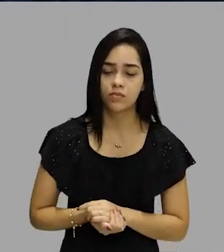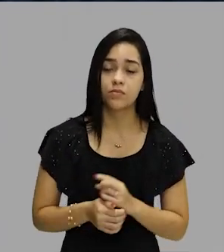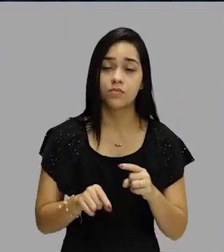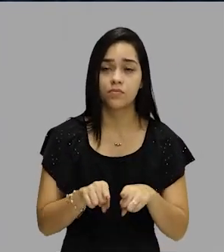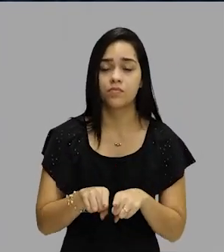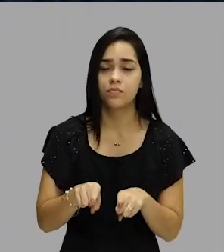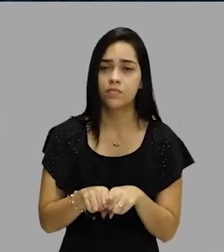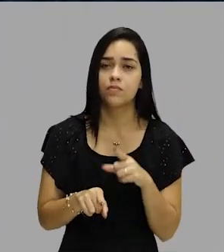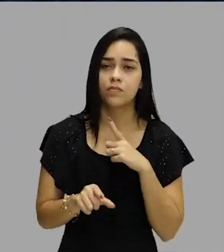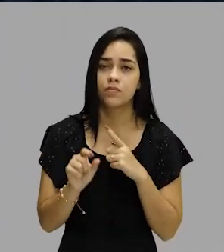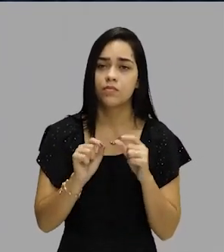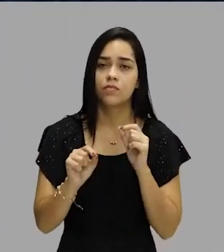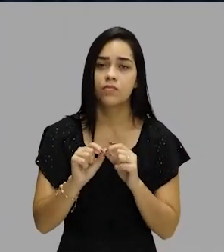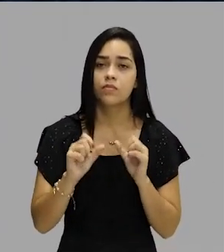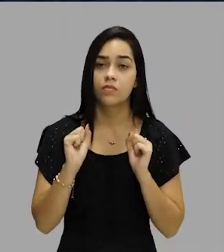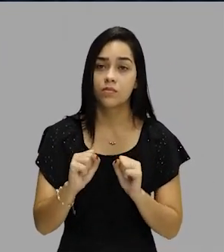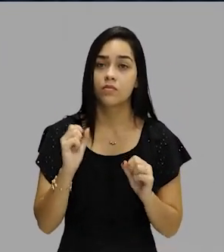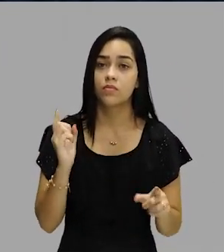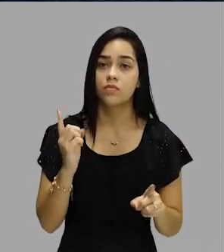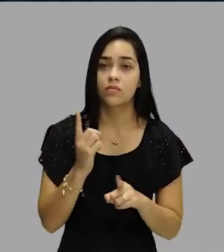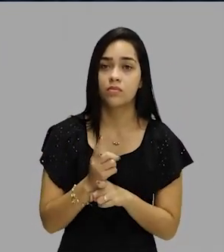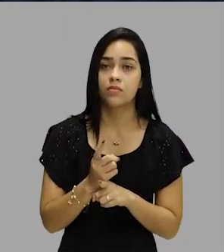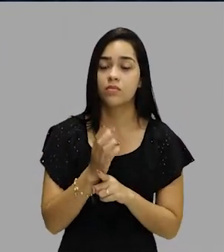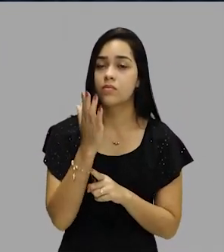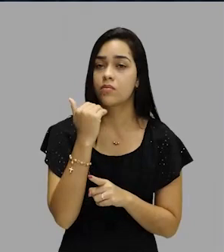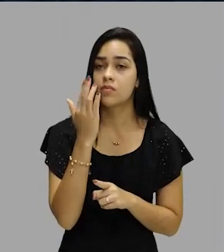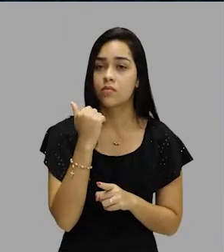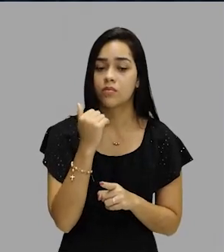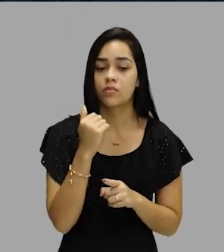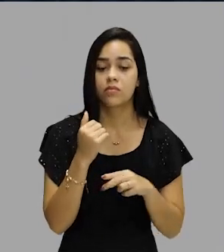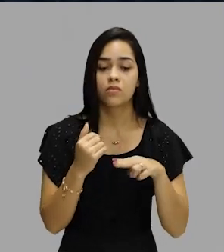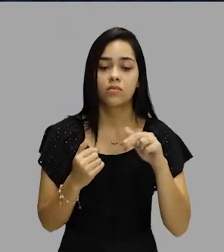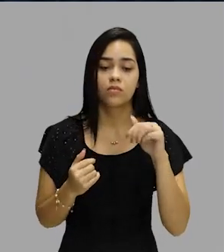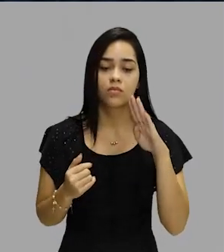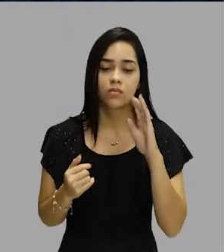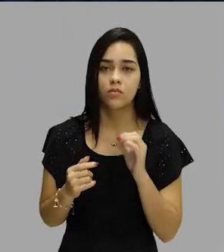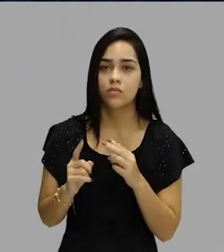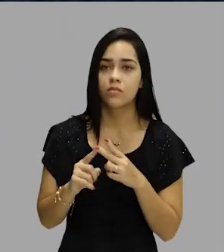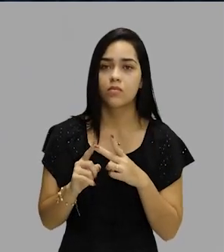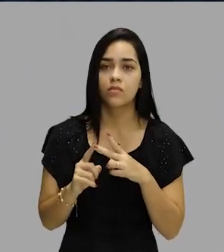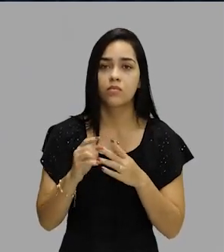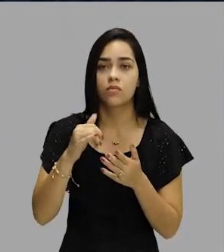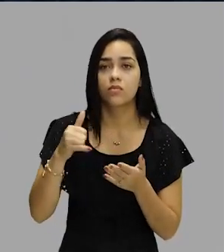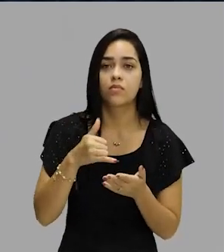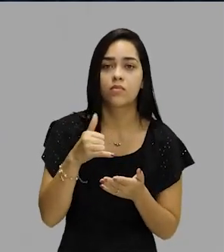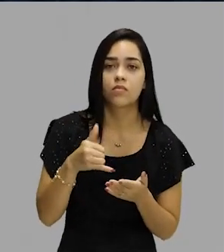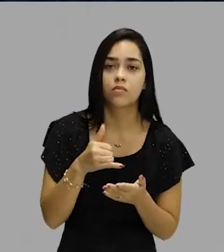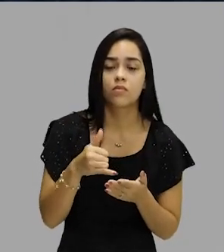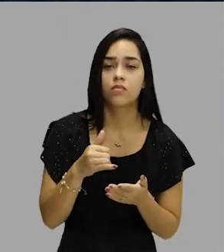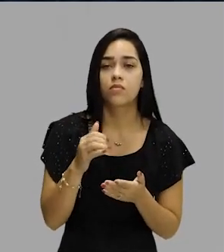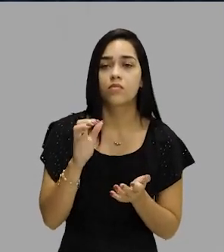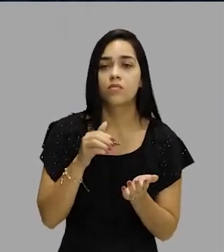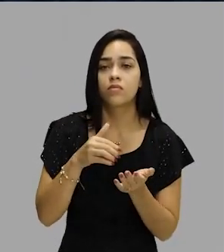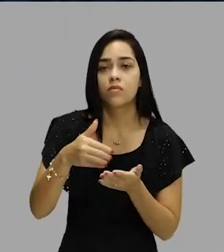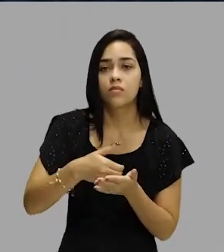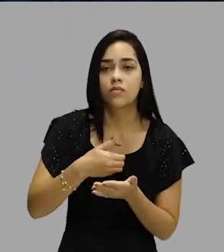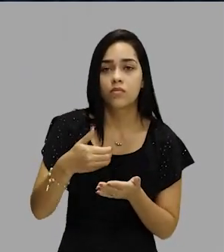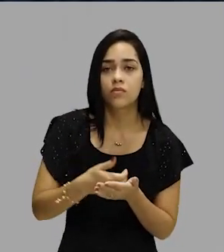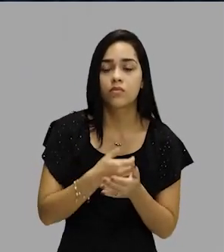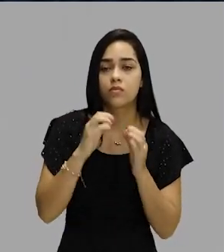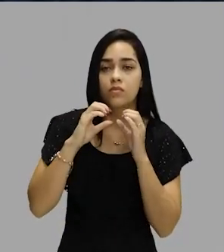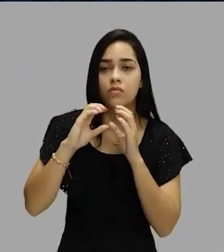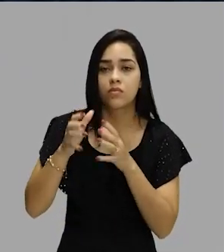Além disso, ela também pode ser encontrada em alimentos como nabo, azeite, abacate, ovo,